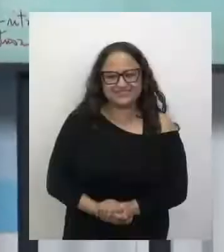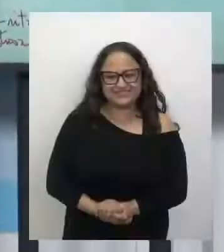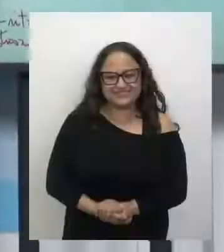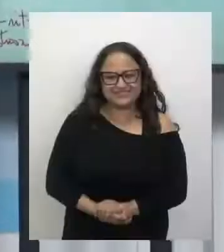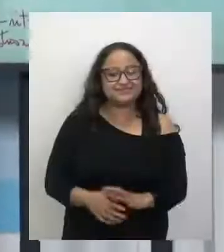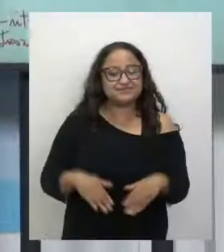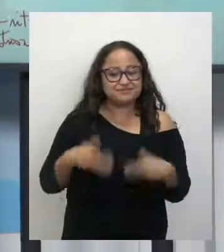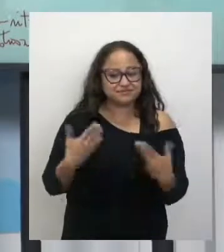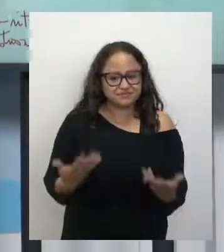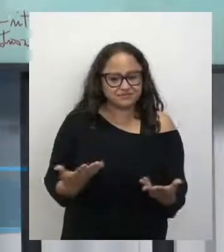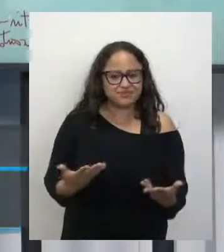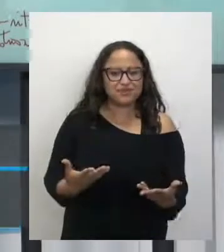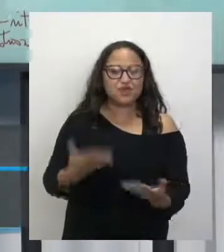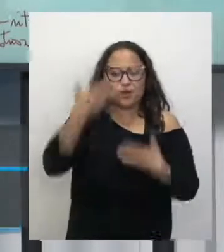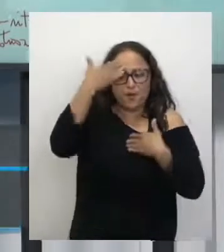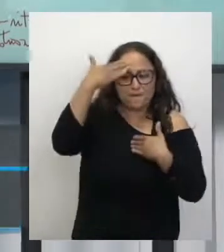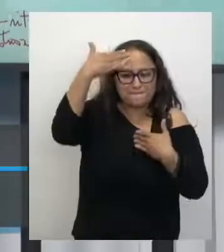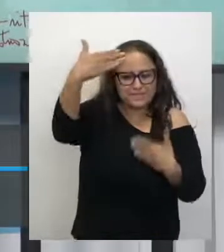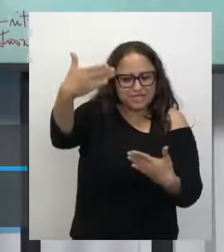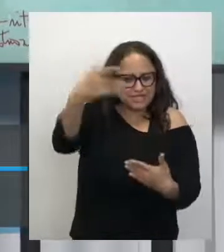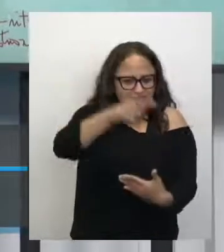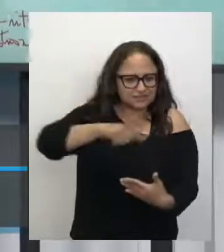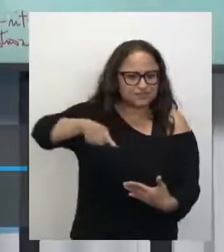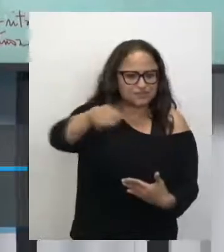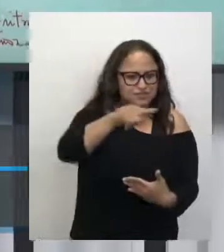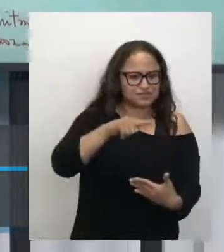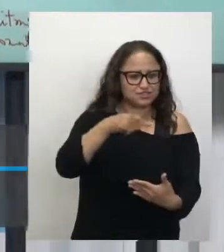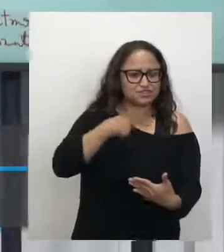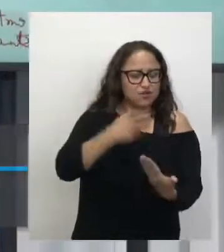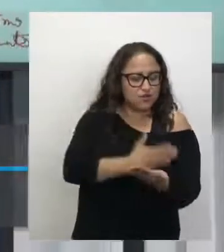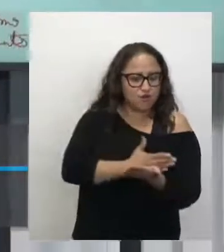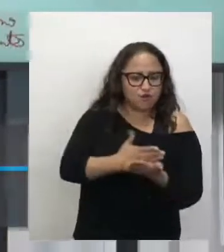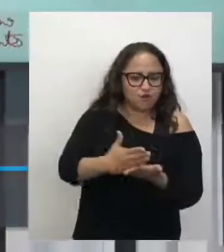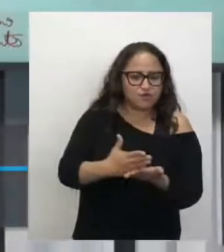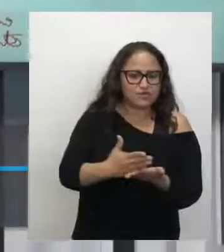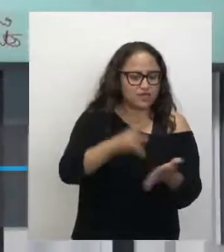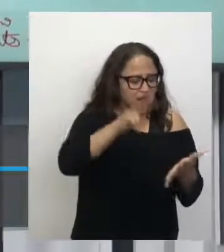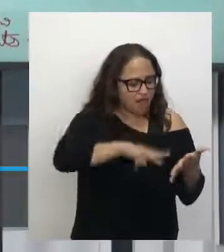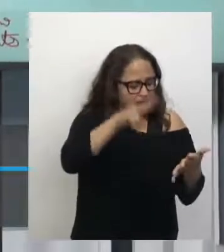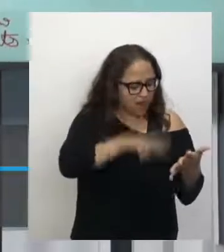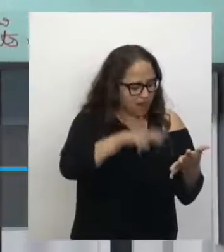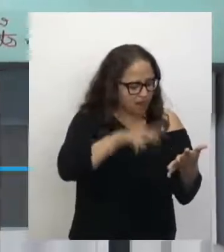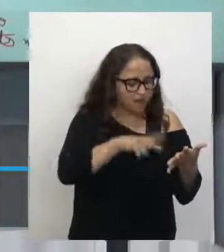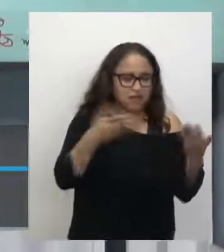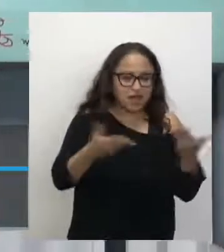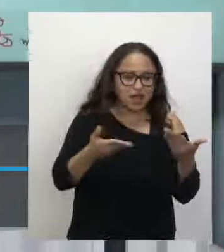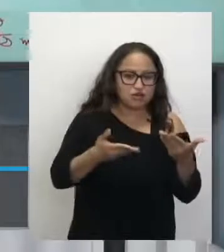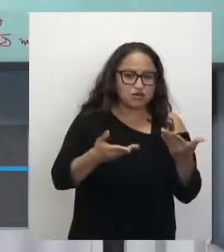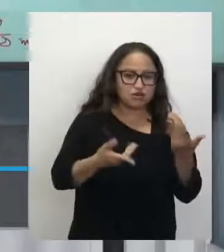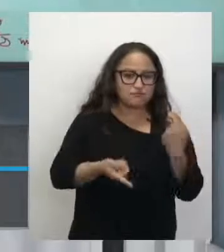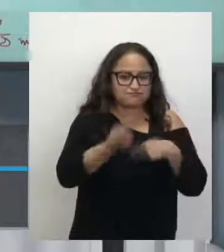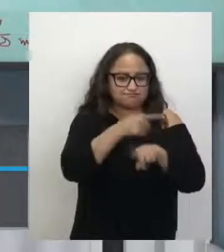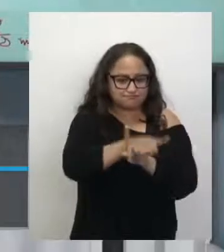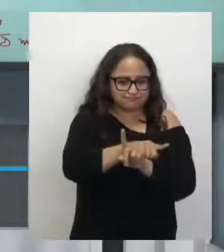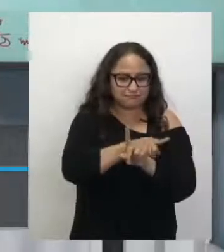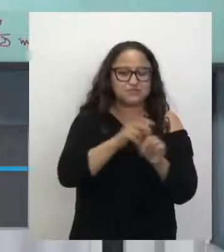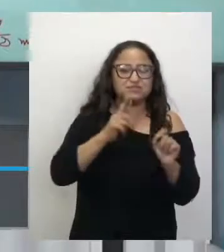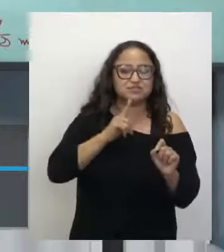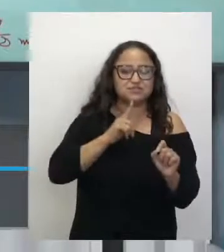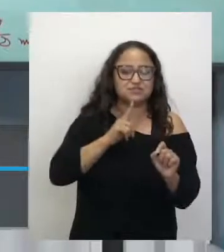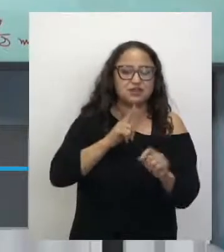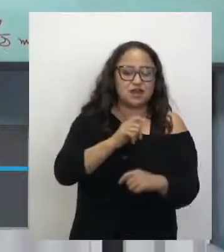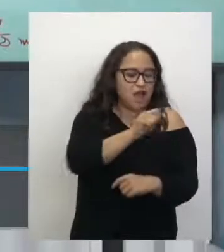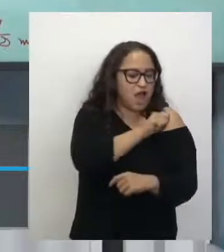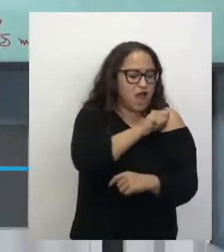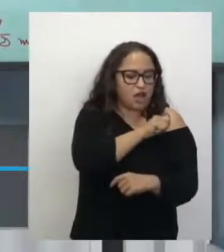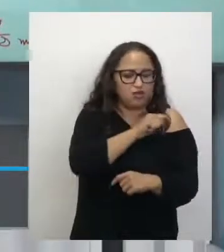Olha só, gente, muito obrigada a todos vocês. Vou começar aqui, né, a ler, né? Agora vou inverter um pouco a ordem. Uma aluna, né,